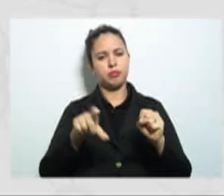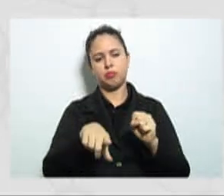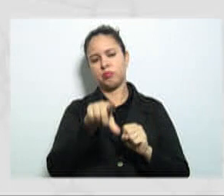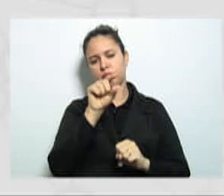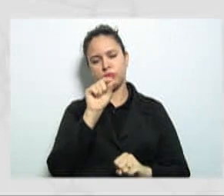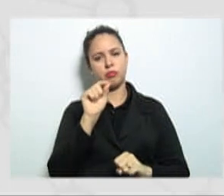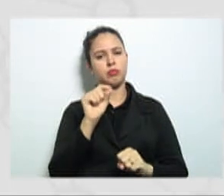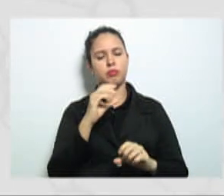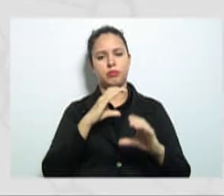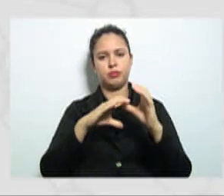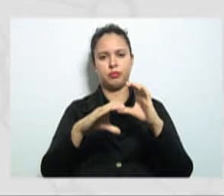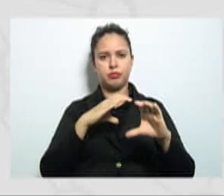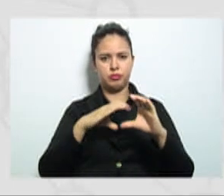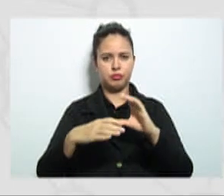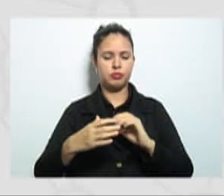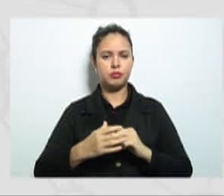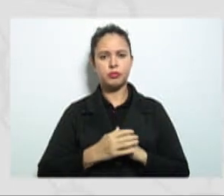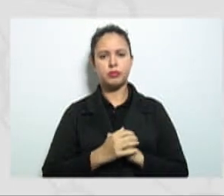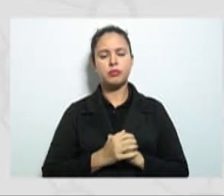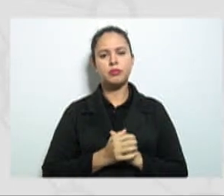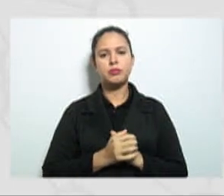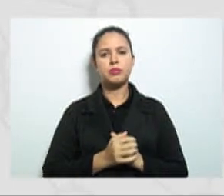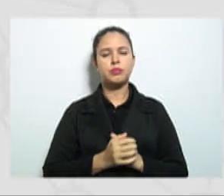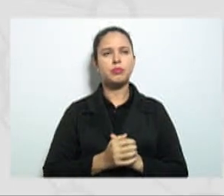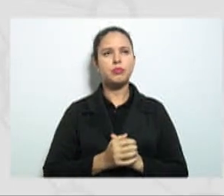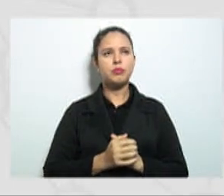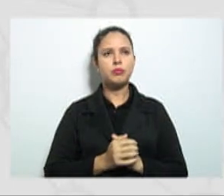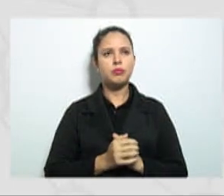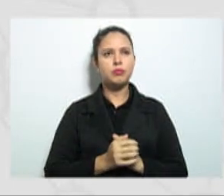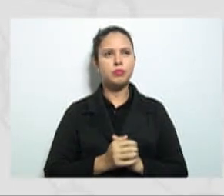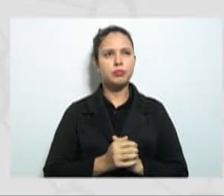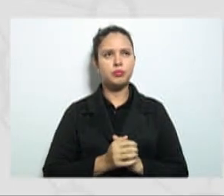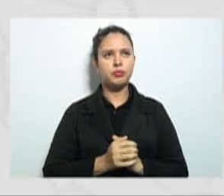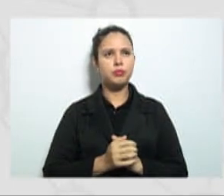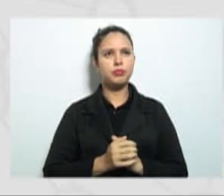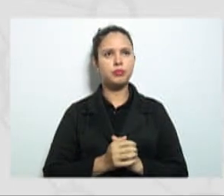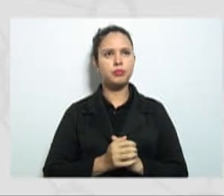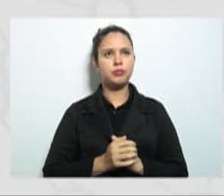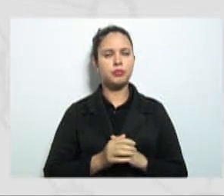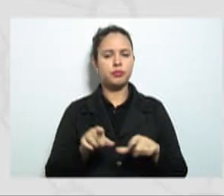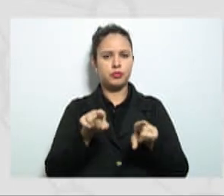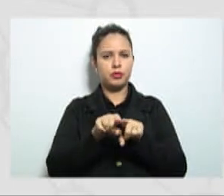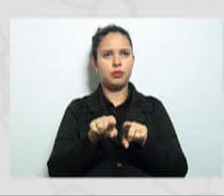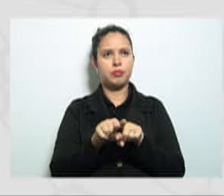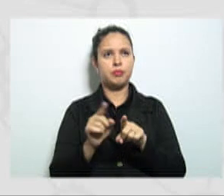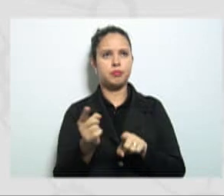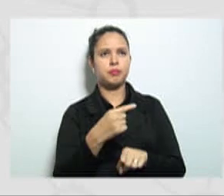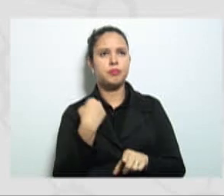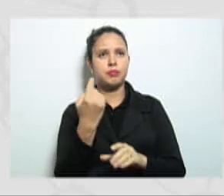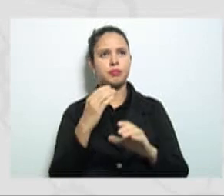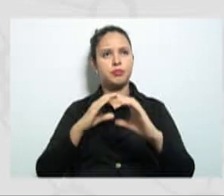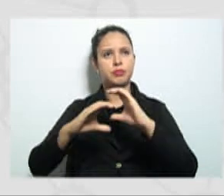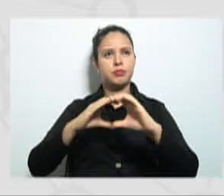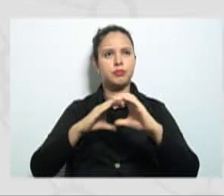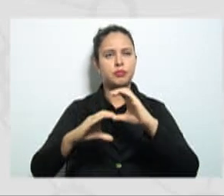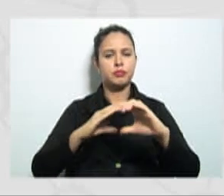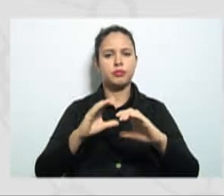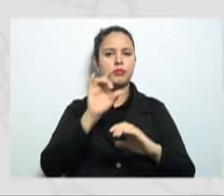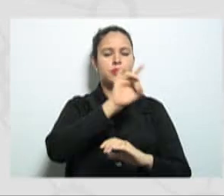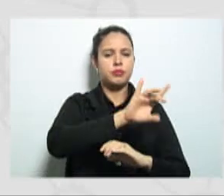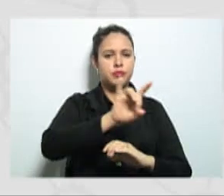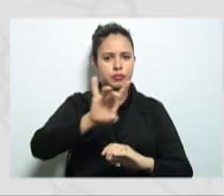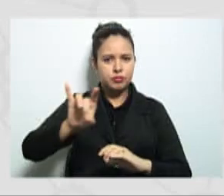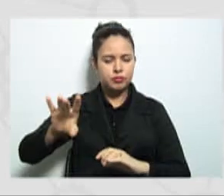comunicar. Muito bem. Nós também vimos que quando nós nos comunicamos, cada pessoa